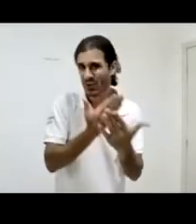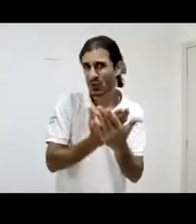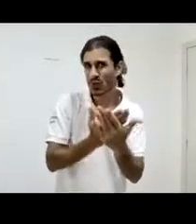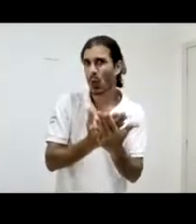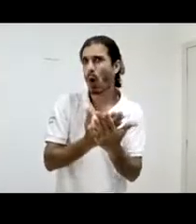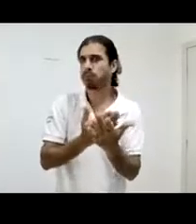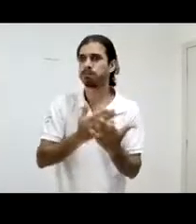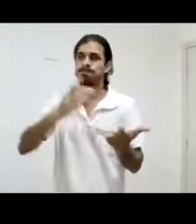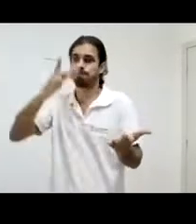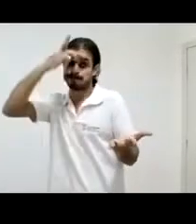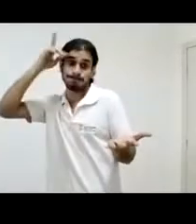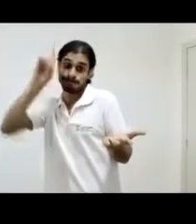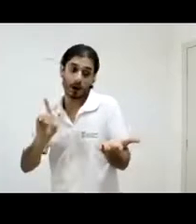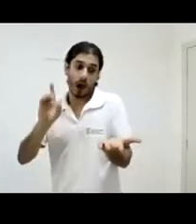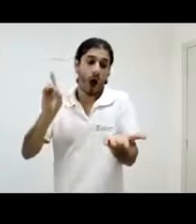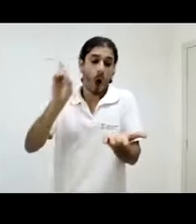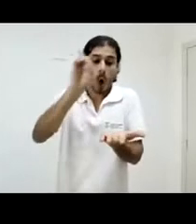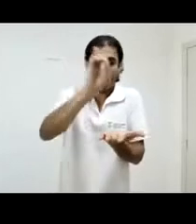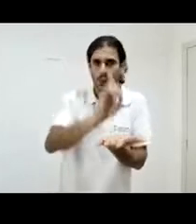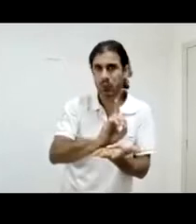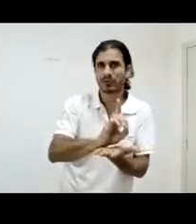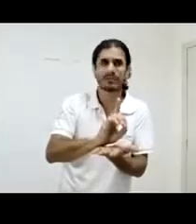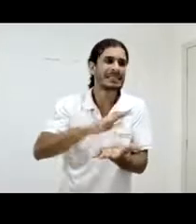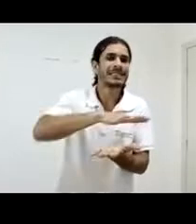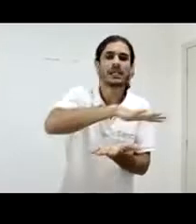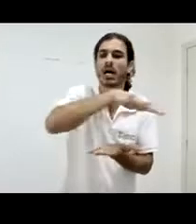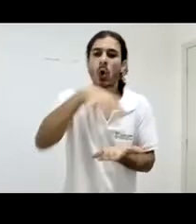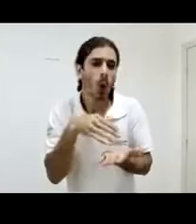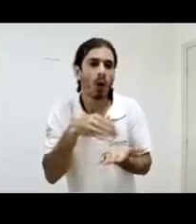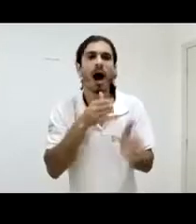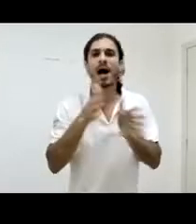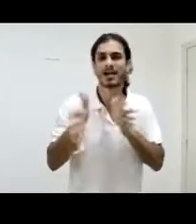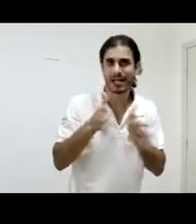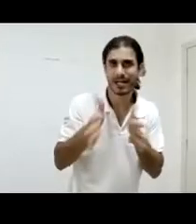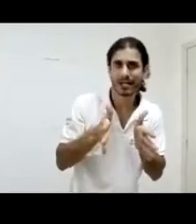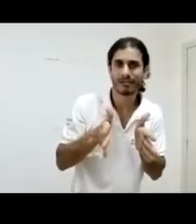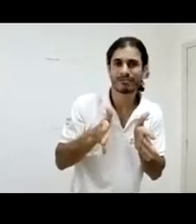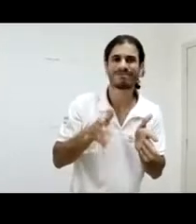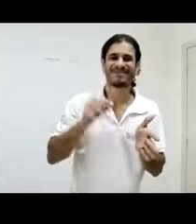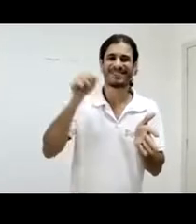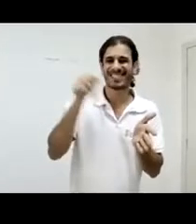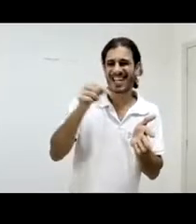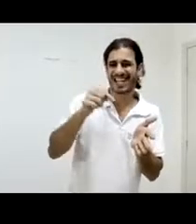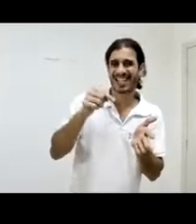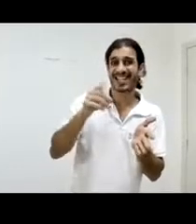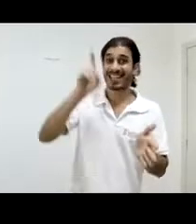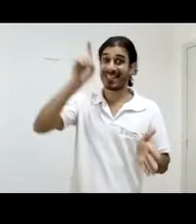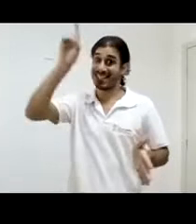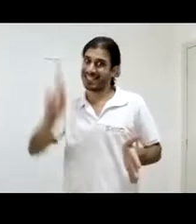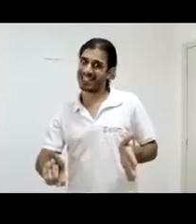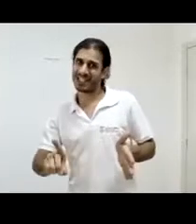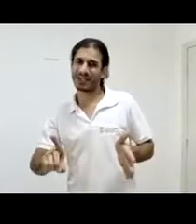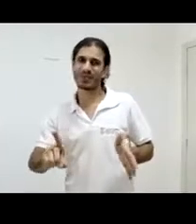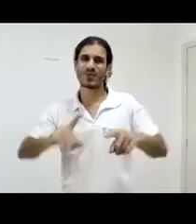que inclusiva, porque ela é o privilégio de alguns e não o direito de todos. Cito também Miglioli